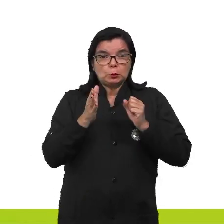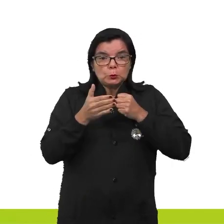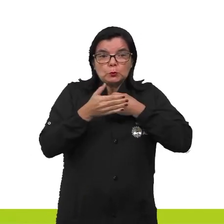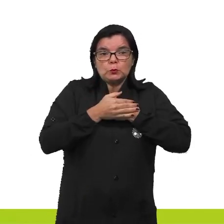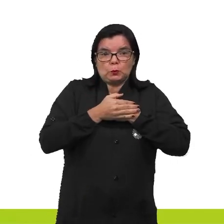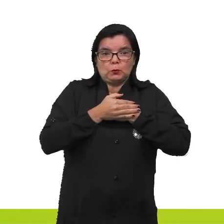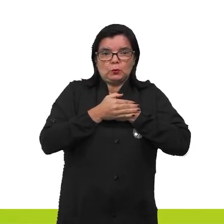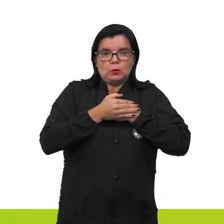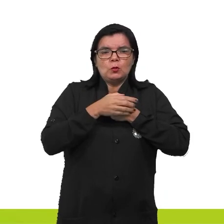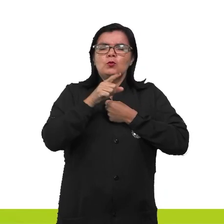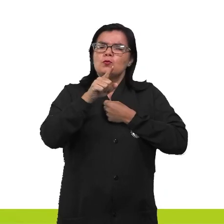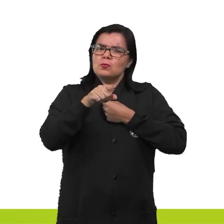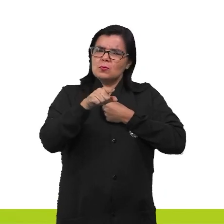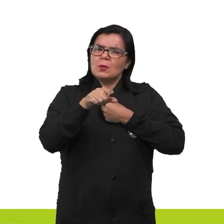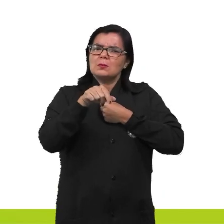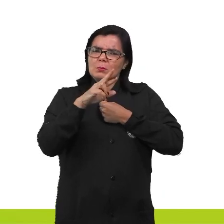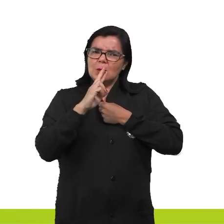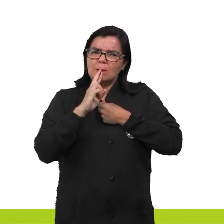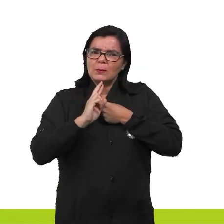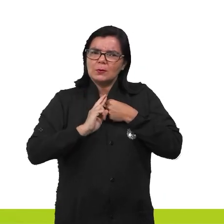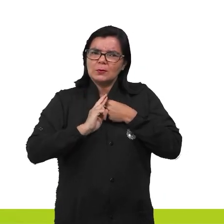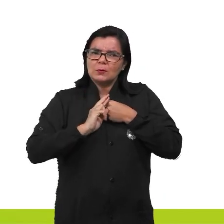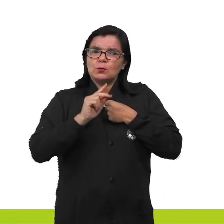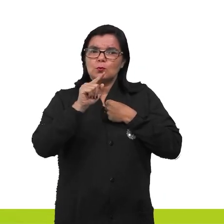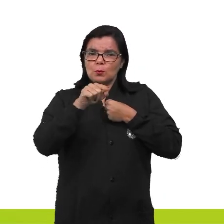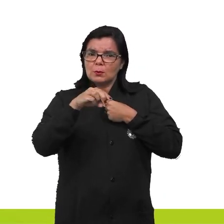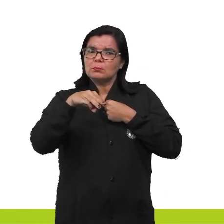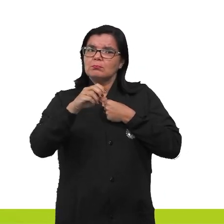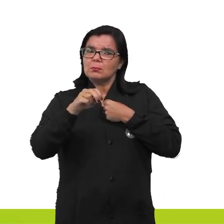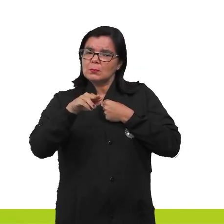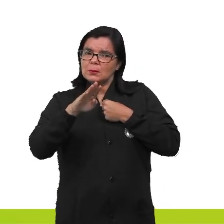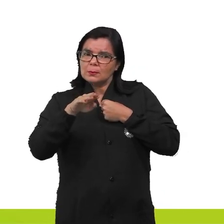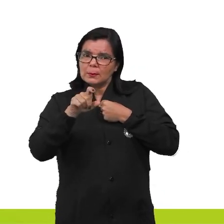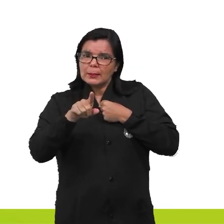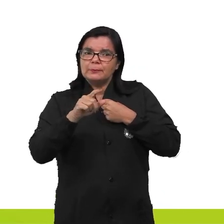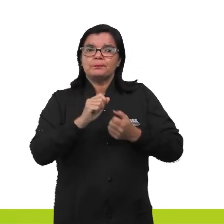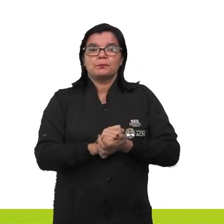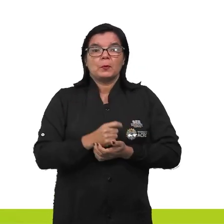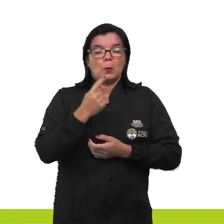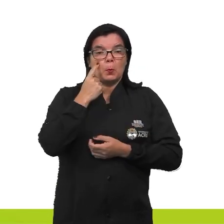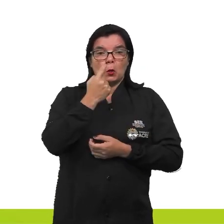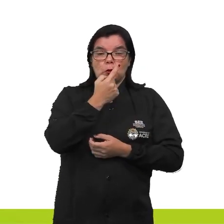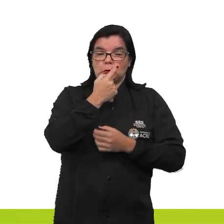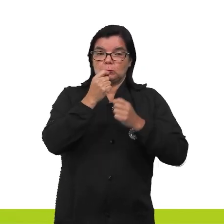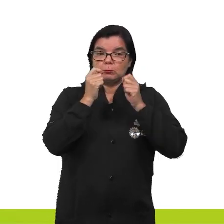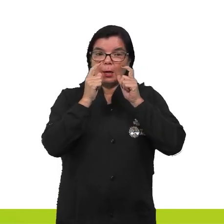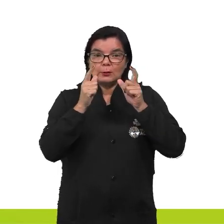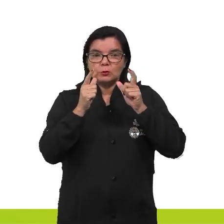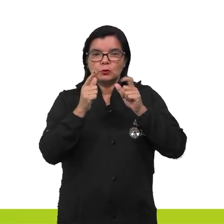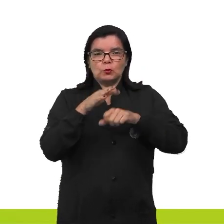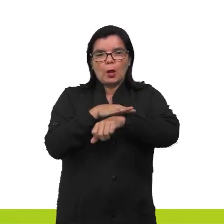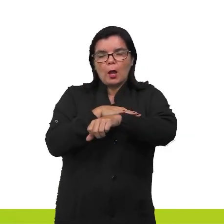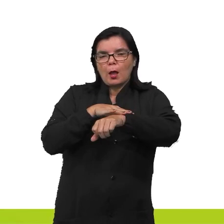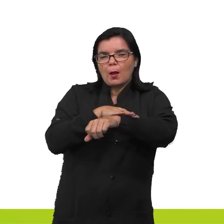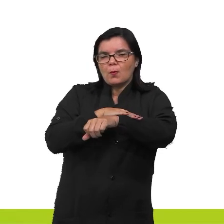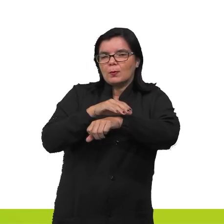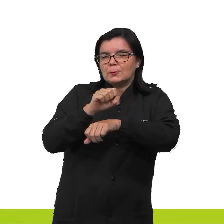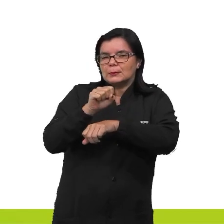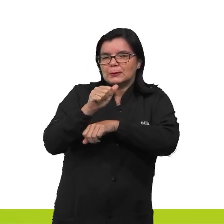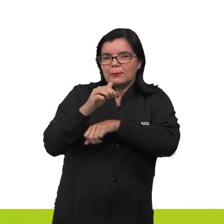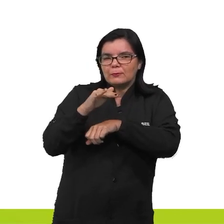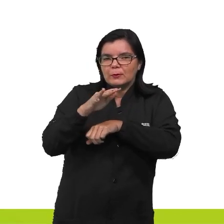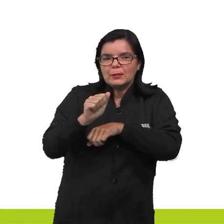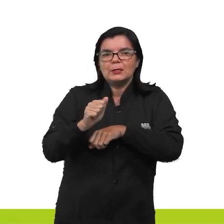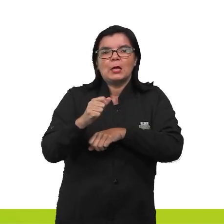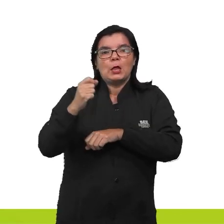não se esconde, tu és me responde, tu és Marabá. Meus olhos são garços, são da cor